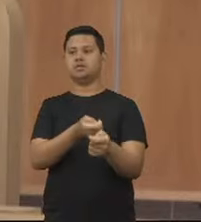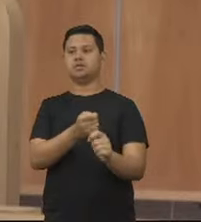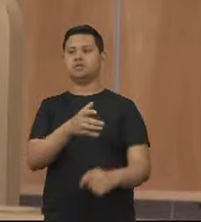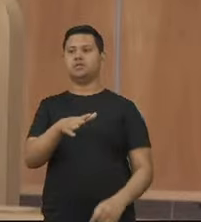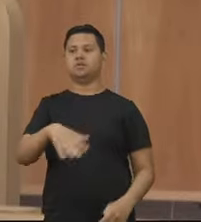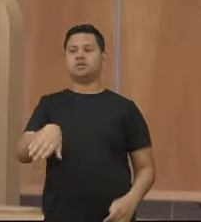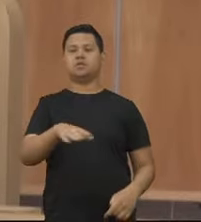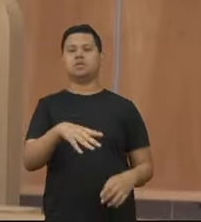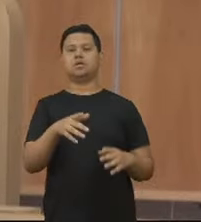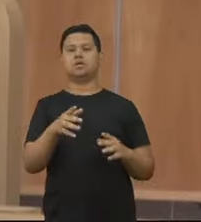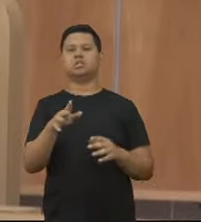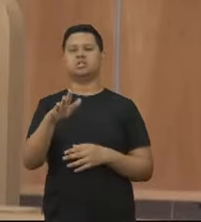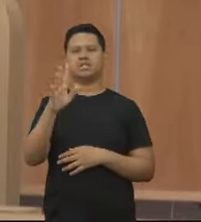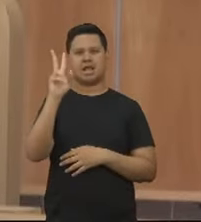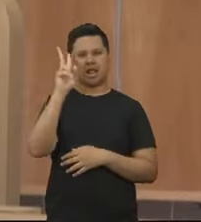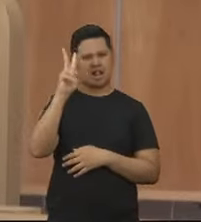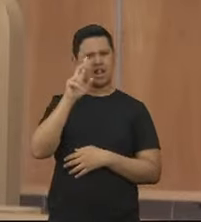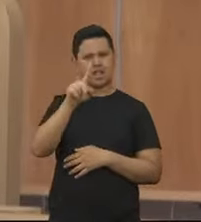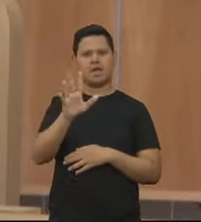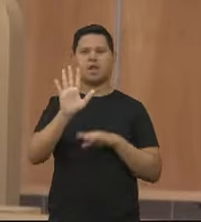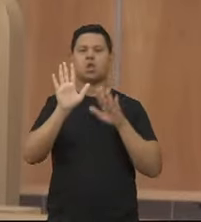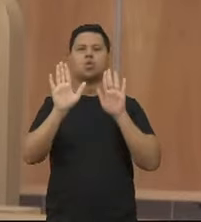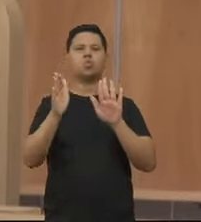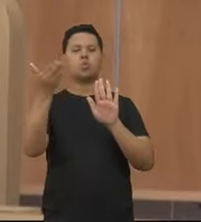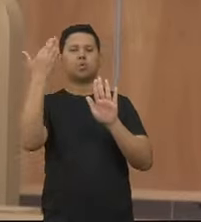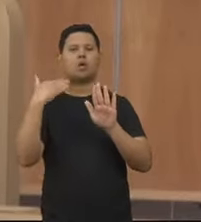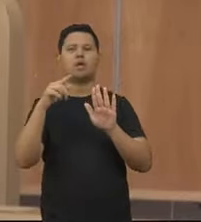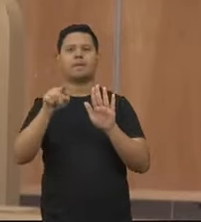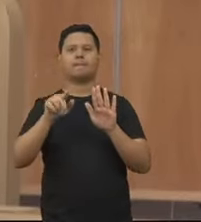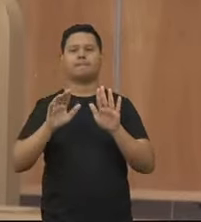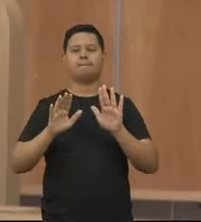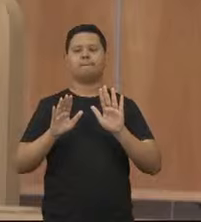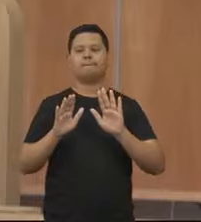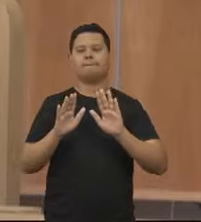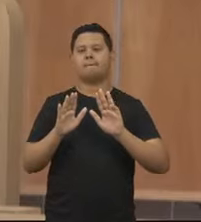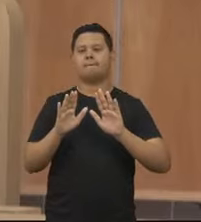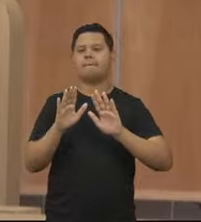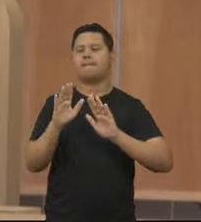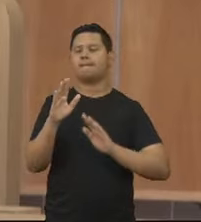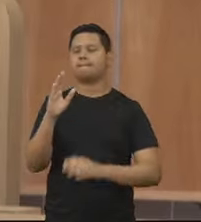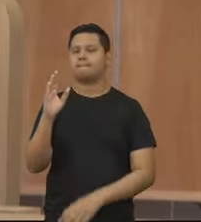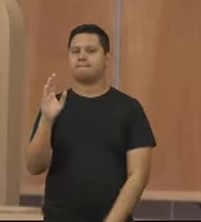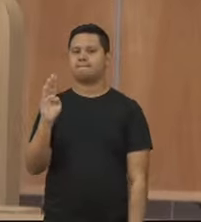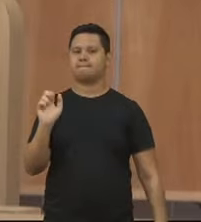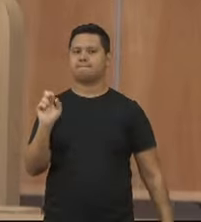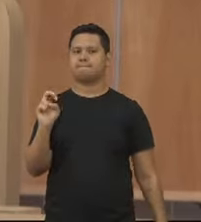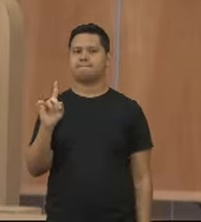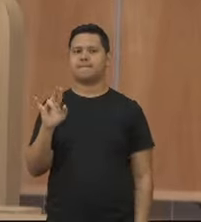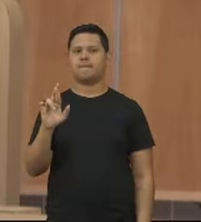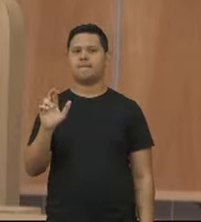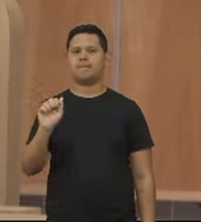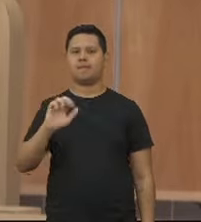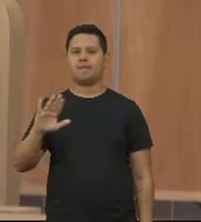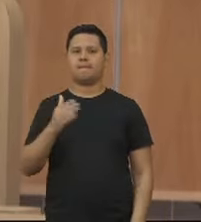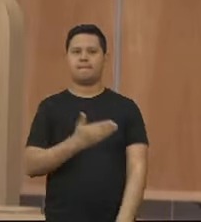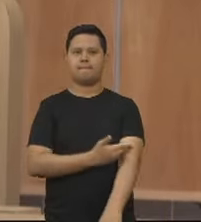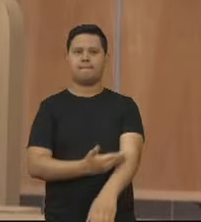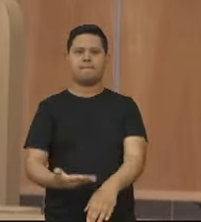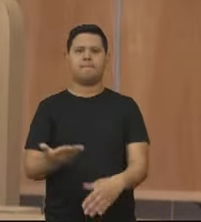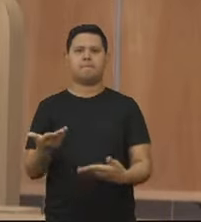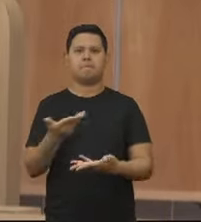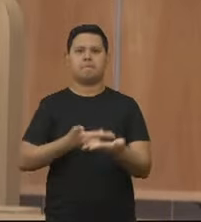Não sei se vocês se lembram de uma cena de um cavalo lá no Bandeira Branca, que estava vindo, se eu não me engano, de